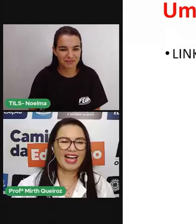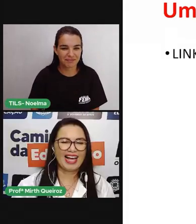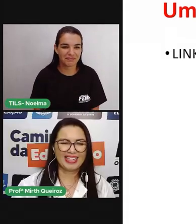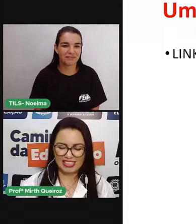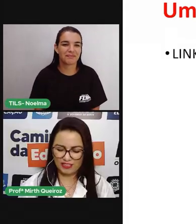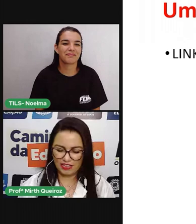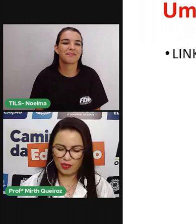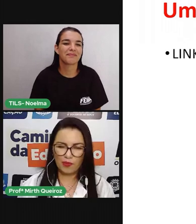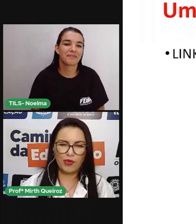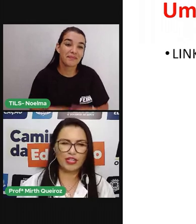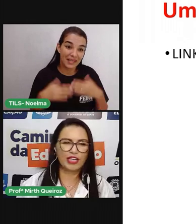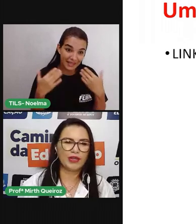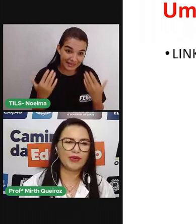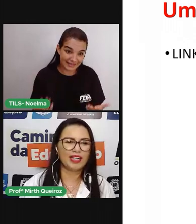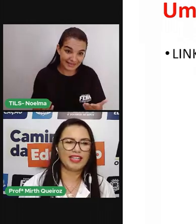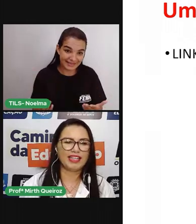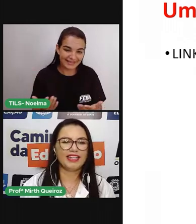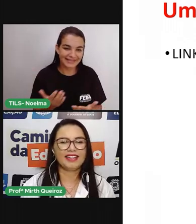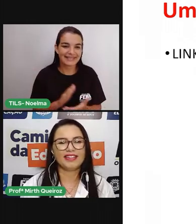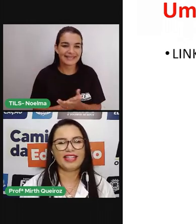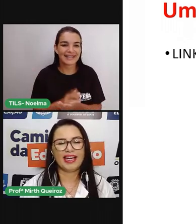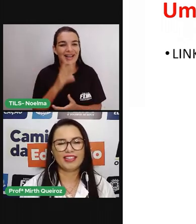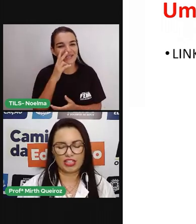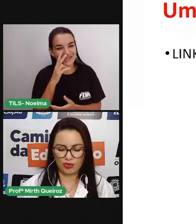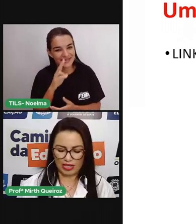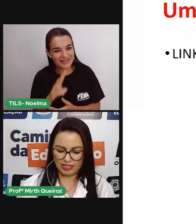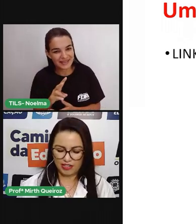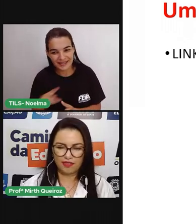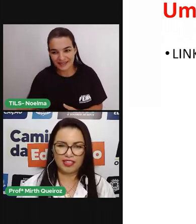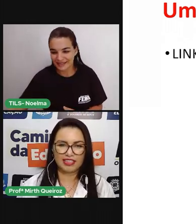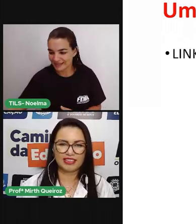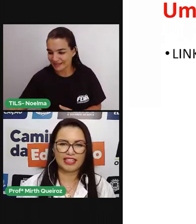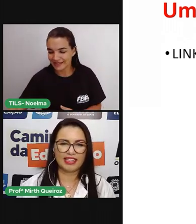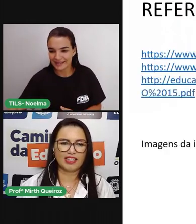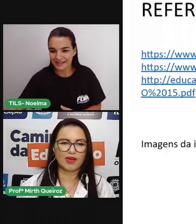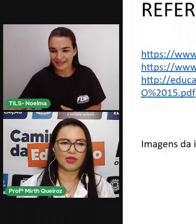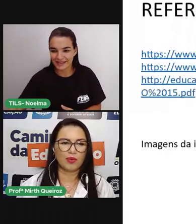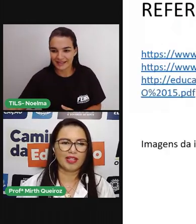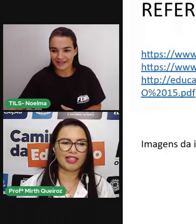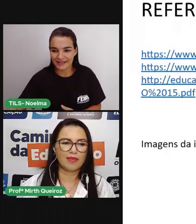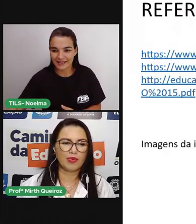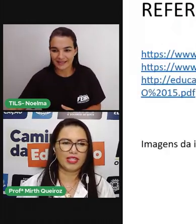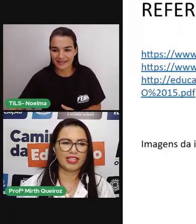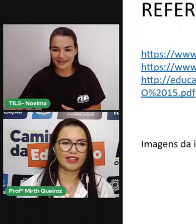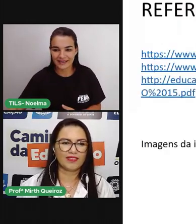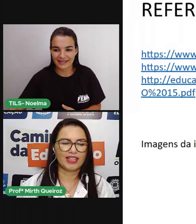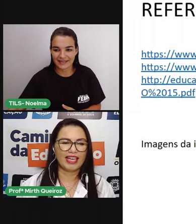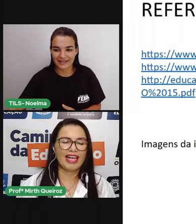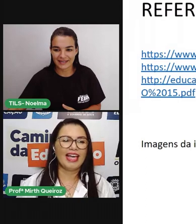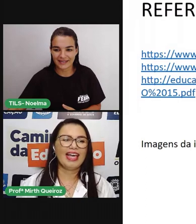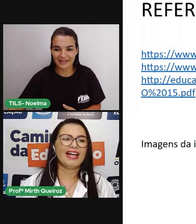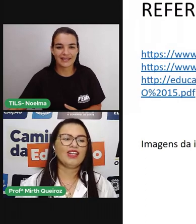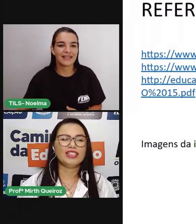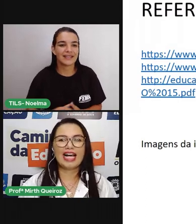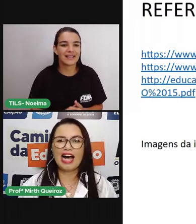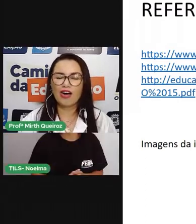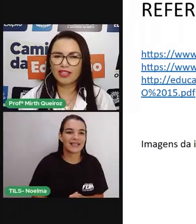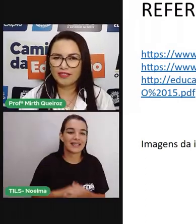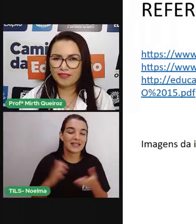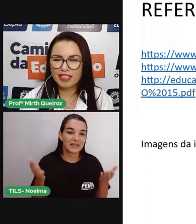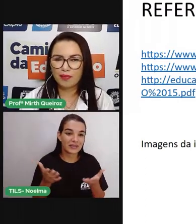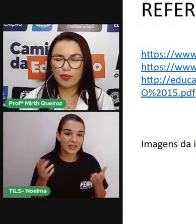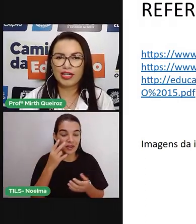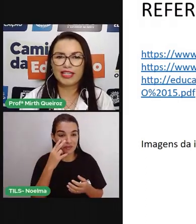Aí vocês viram um pouquinho aí, né, de educação financeira com a turminha da Mônica. A nossa